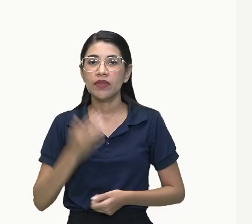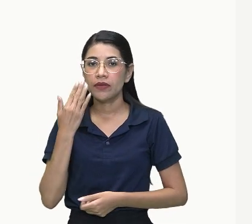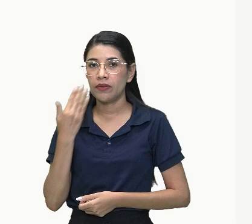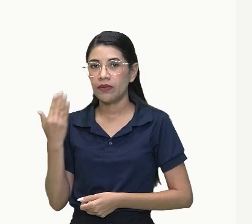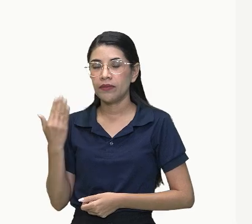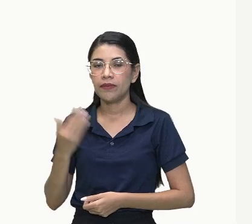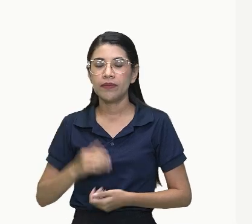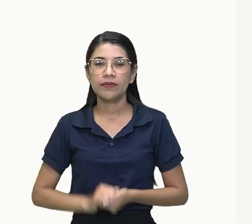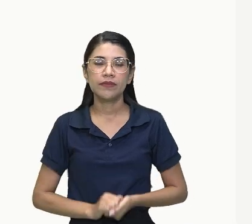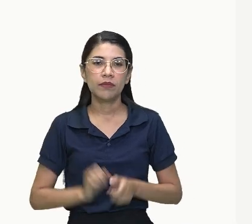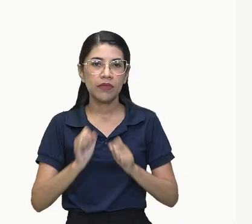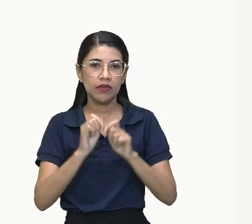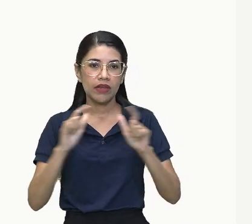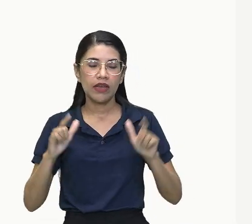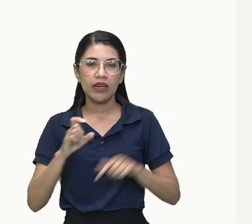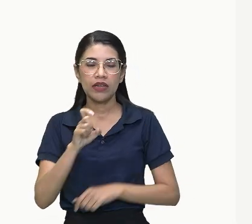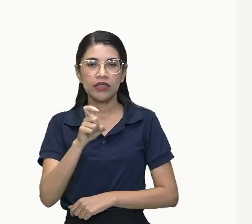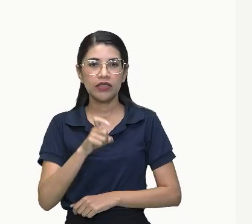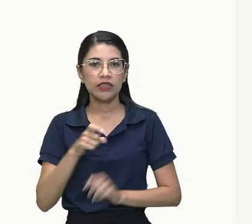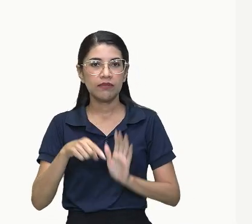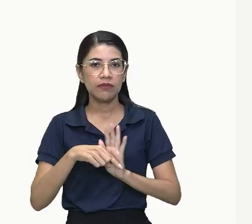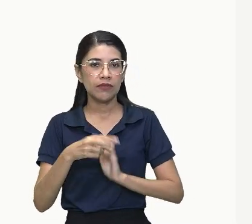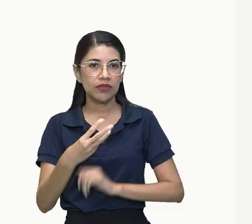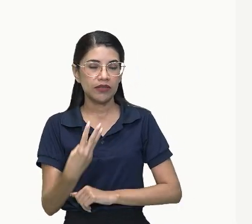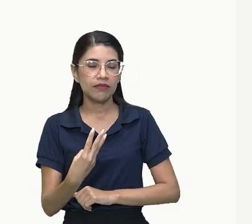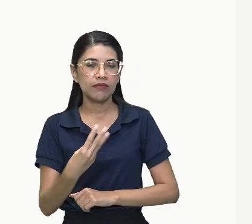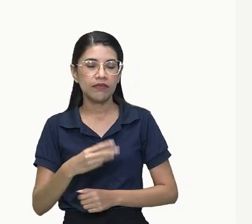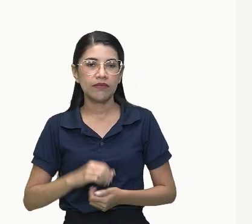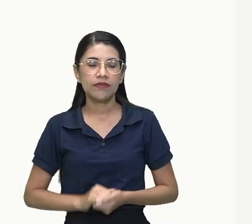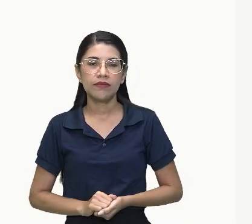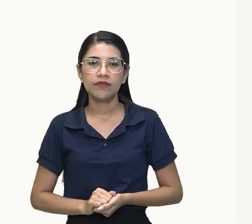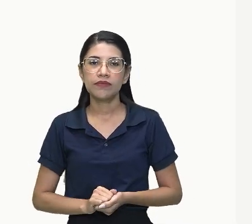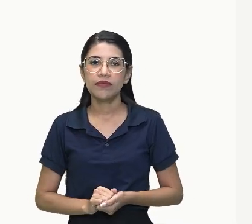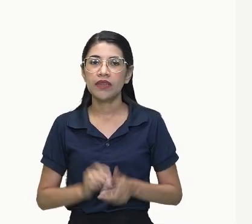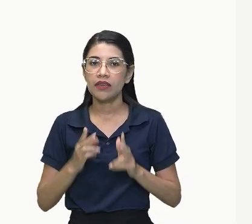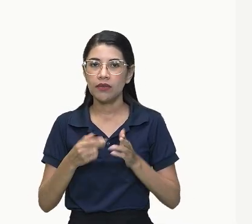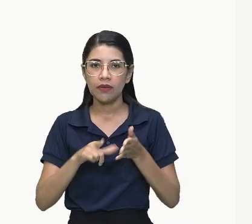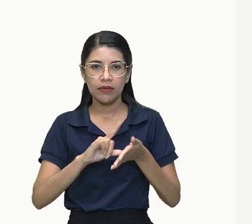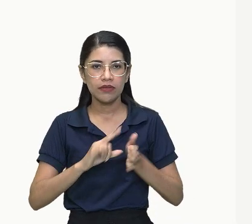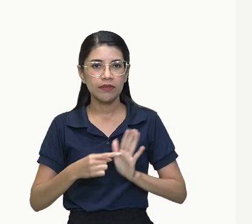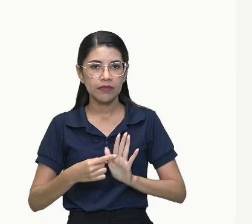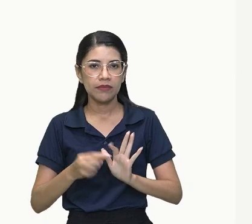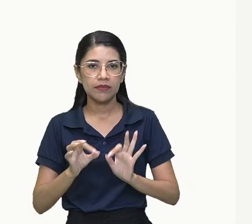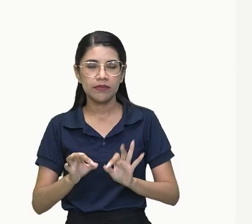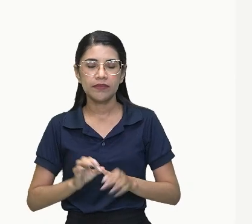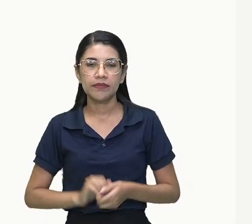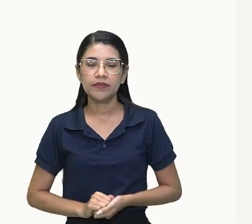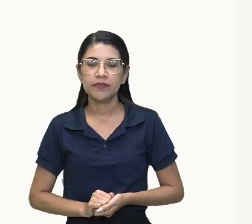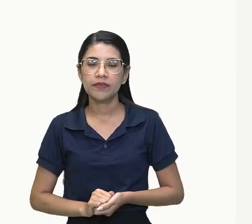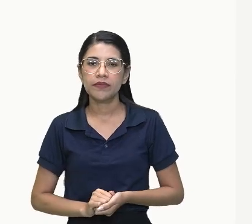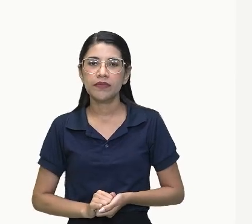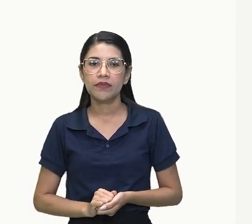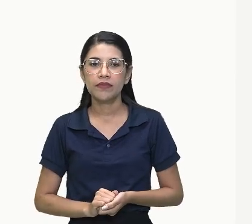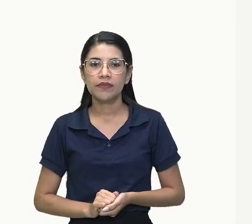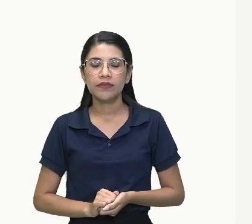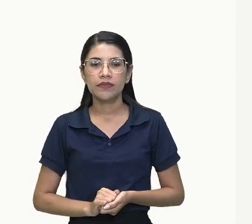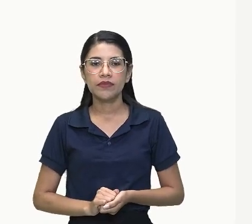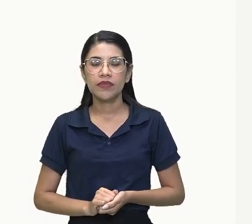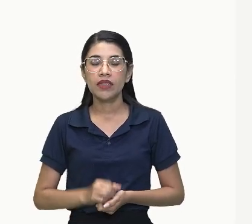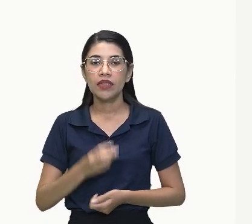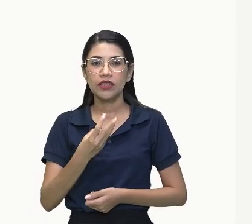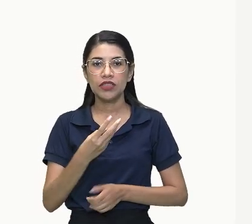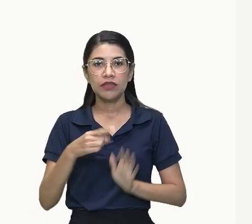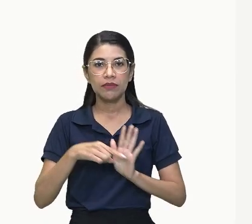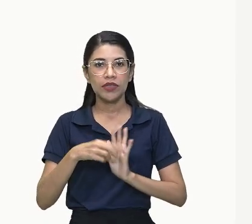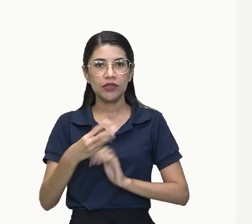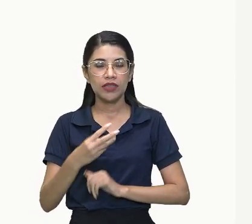X menos 3, não foi isso que a gente escreveu ainda agora? X menos 3, o quadrado dele,